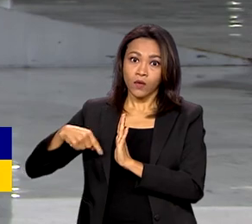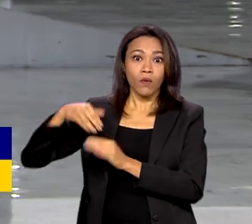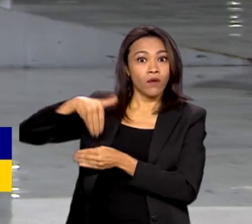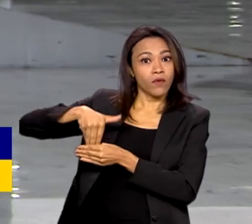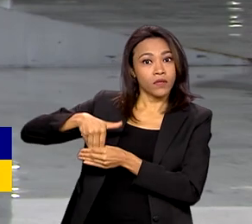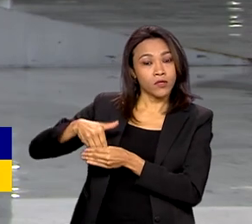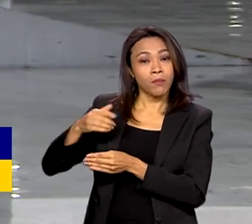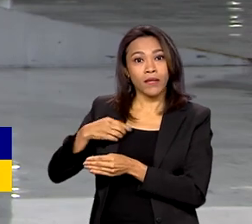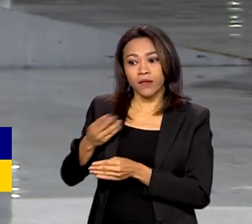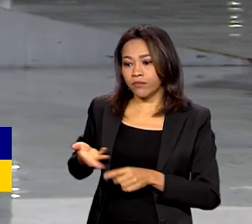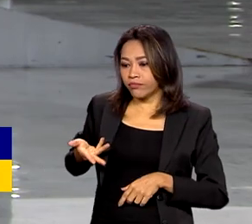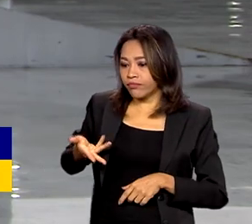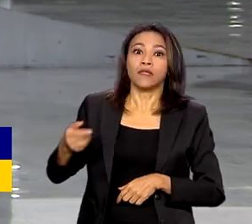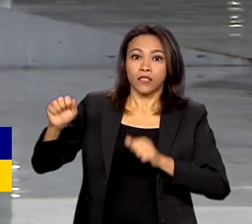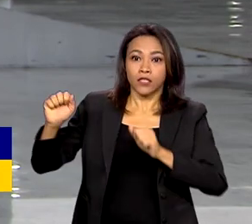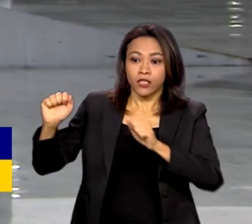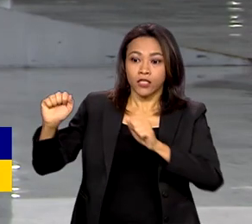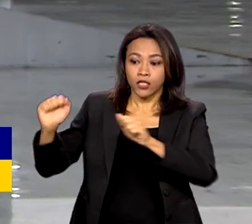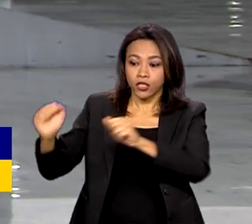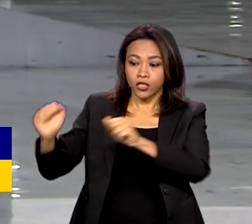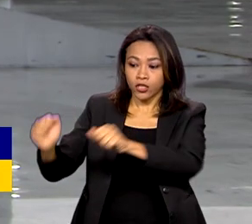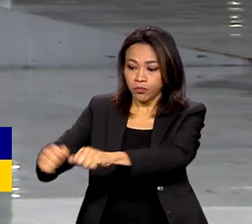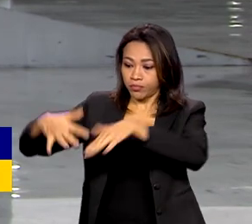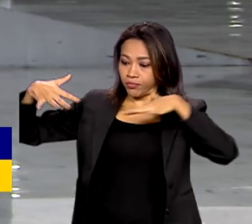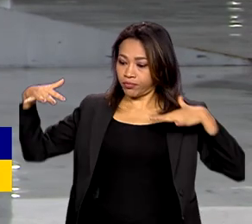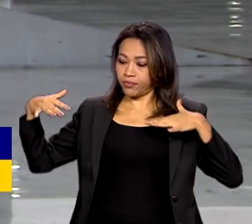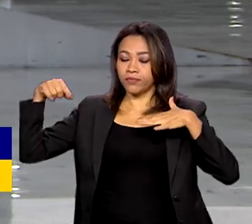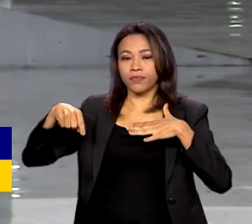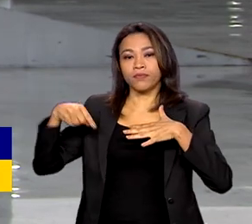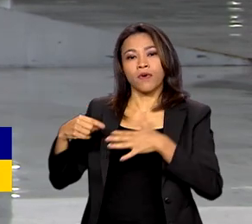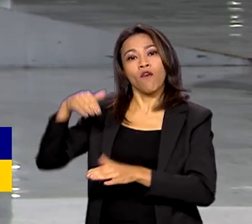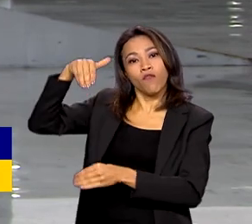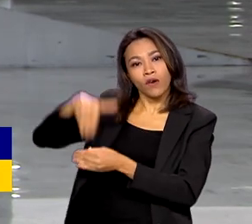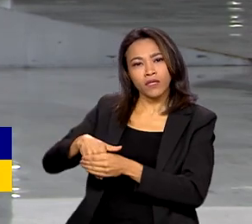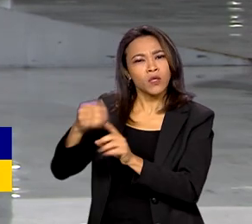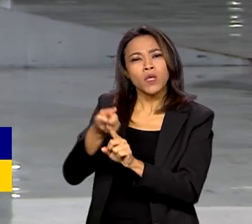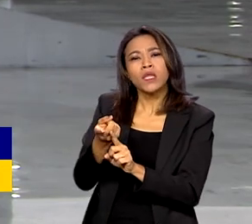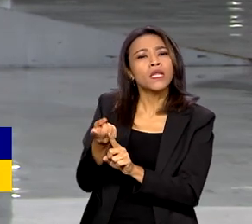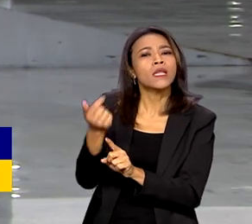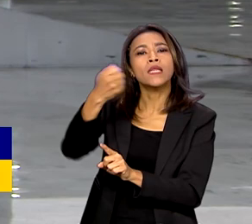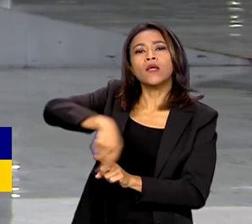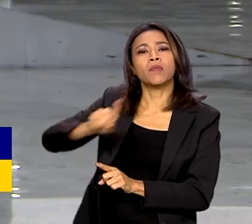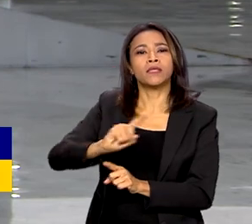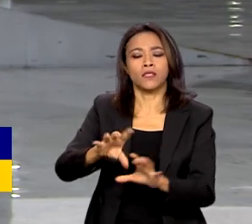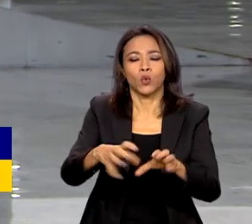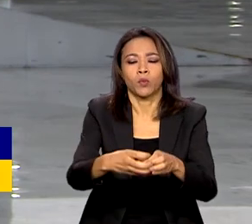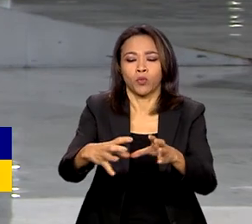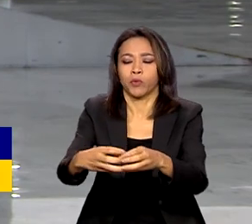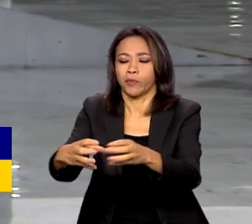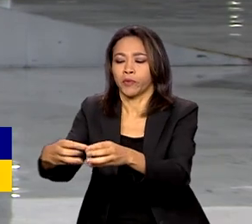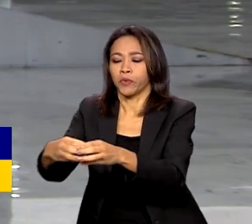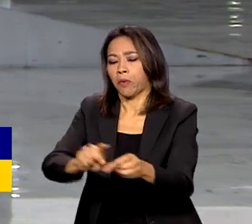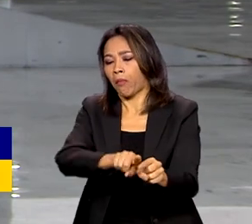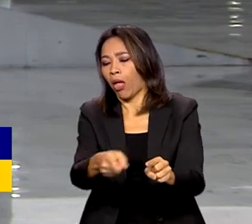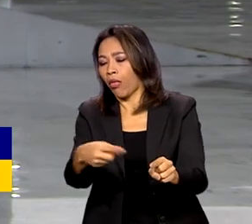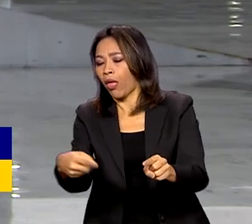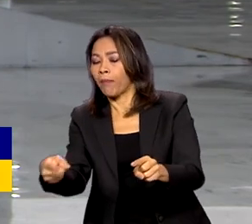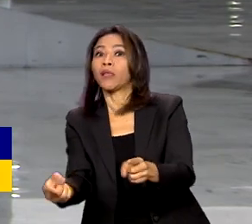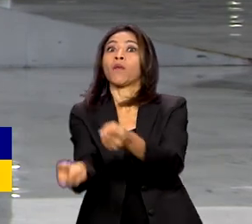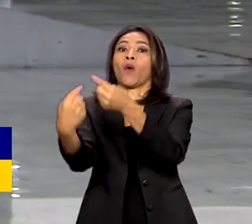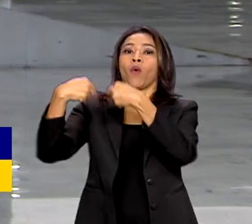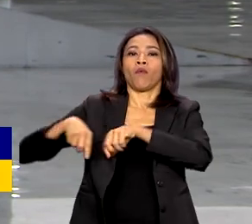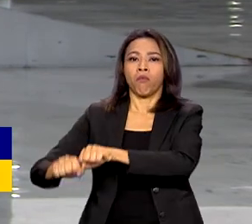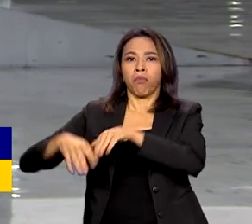passe, seja votado diretamente pelas comissões, né? Segundo o presidente do Senado, né, Rodrigo Pacheco,